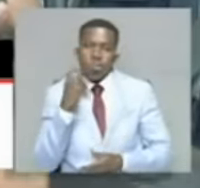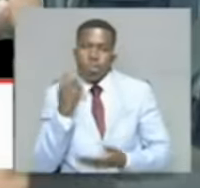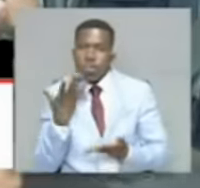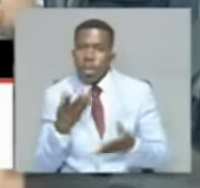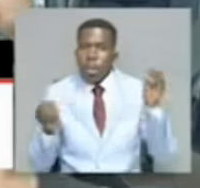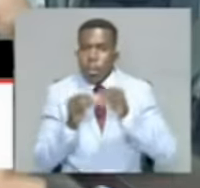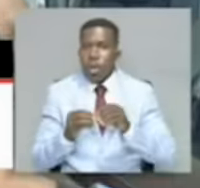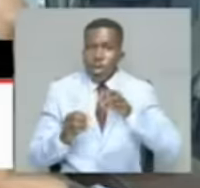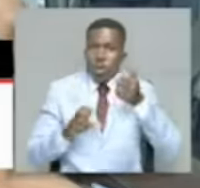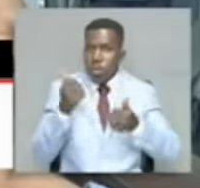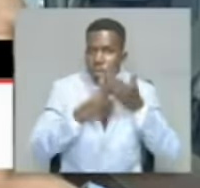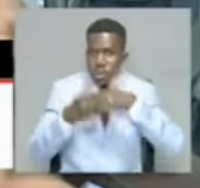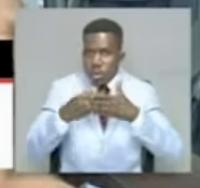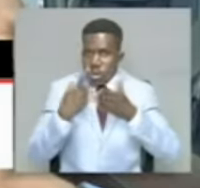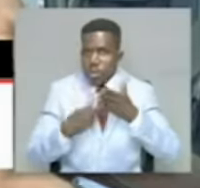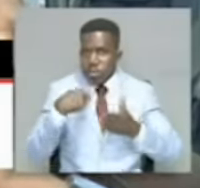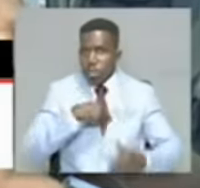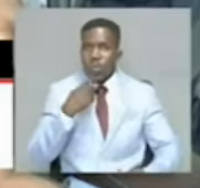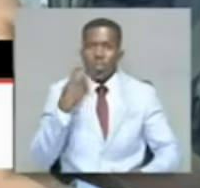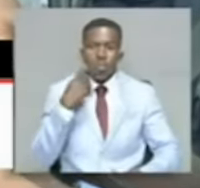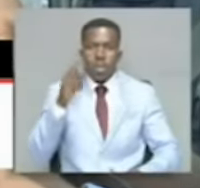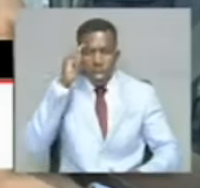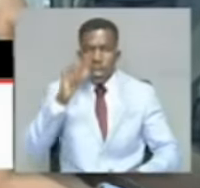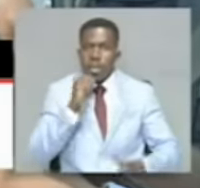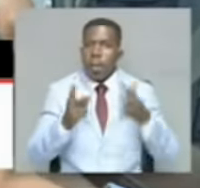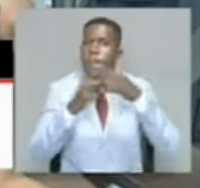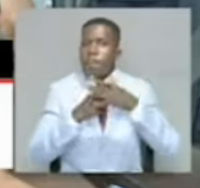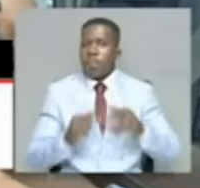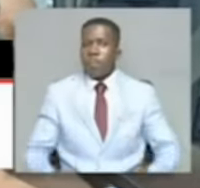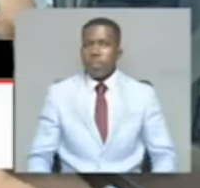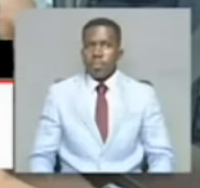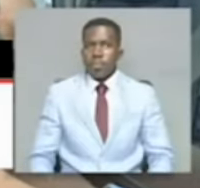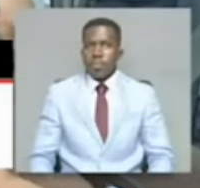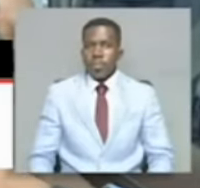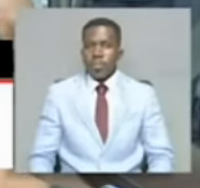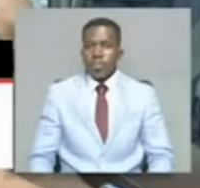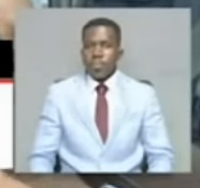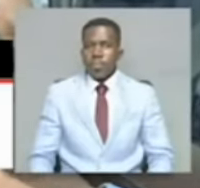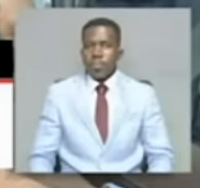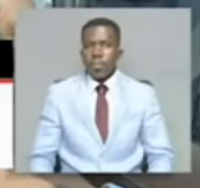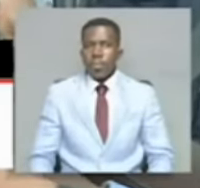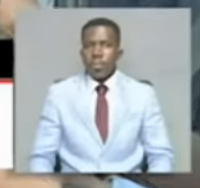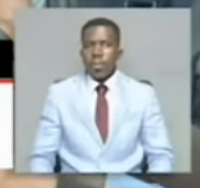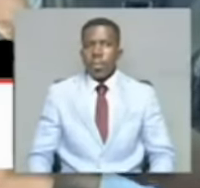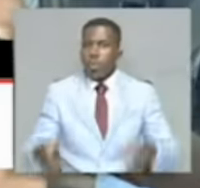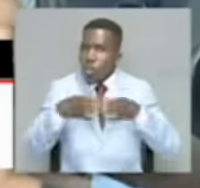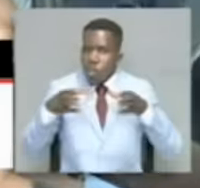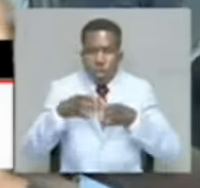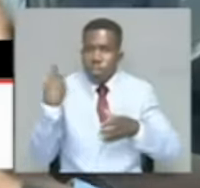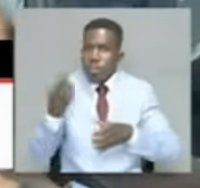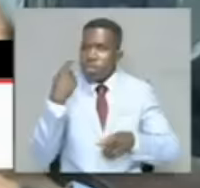O outro conhecido não compareceu. Já tem 5 assaltos, quem foram os outros participantes? O mesmo grupo.